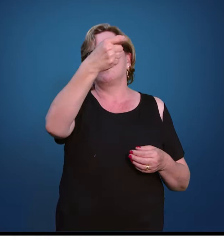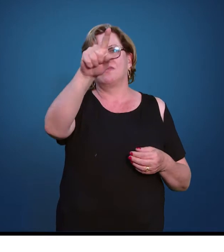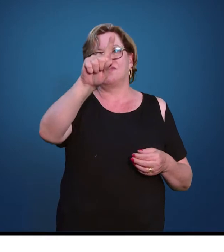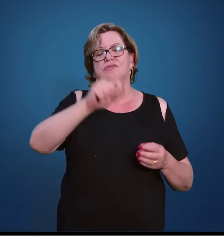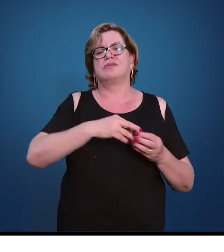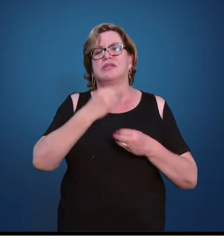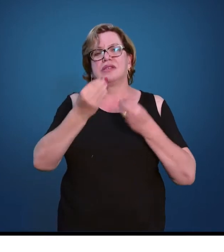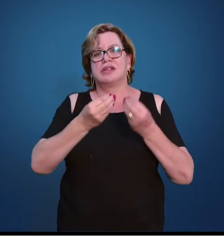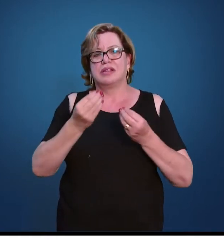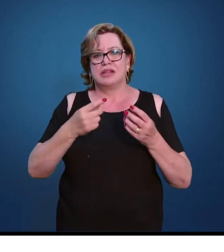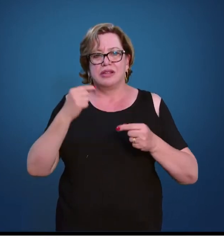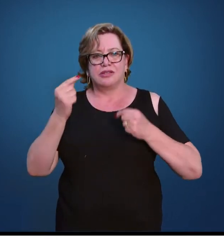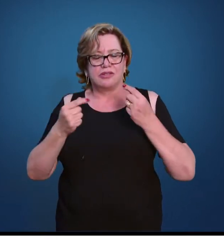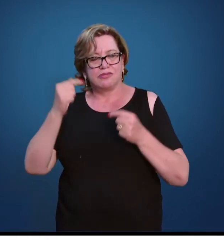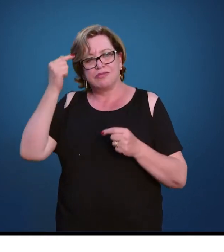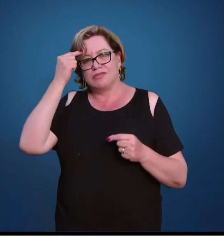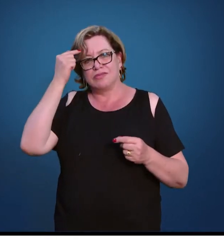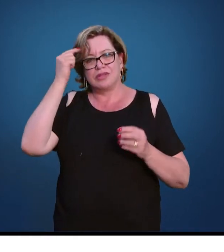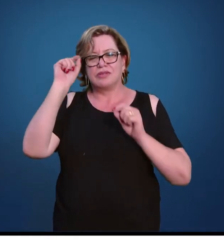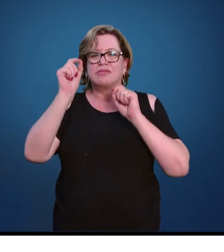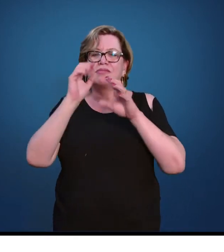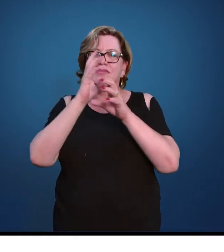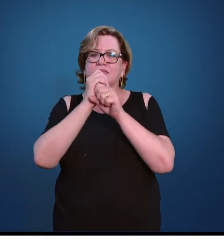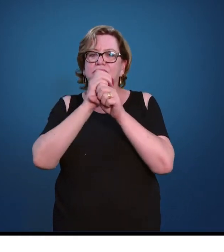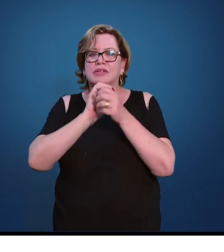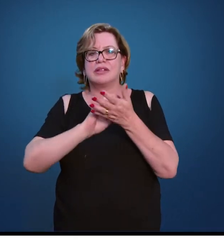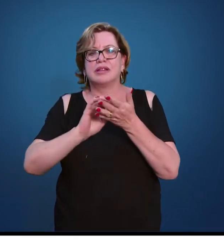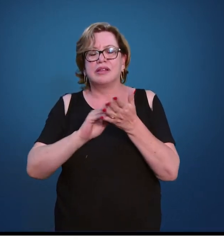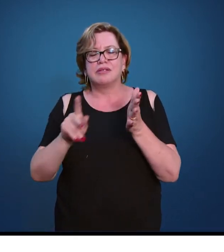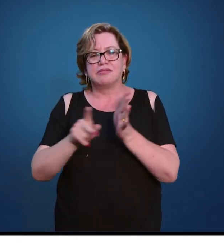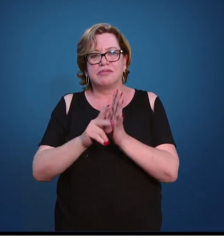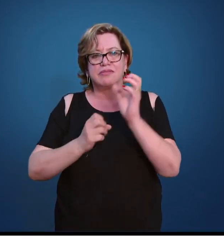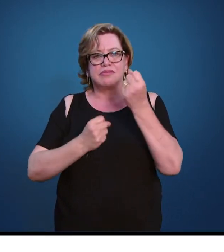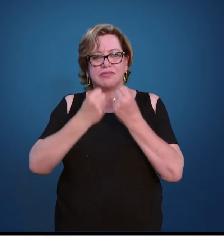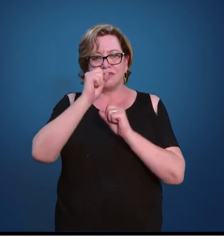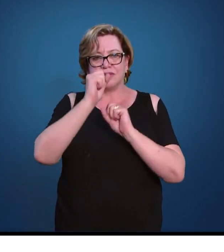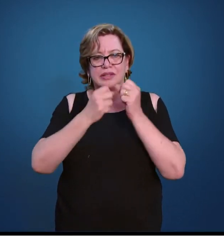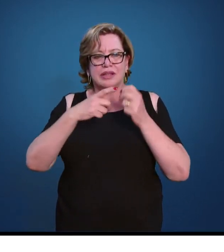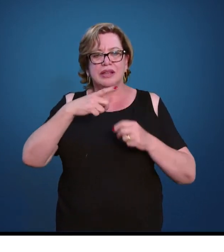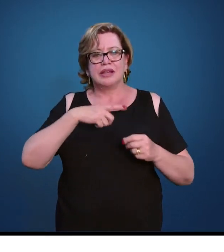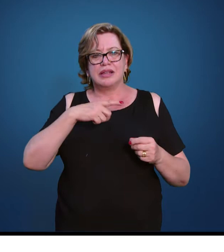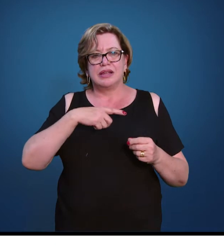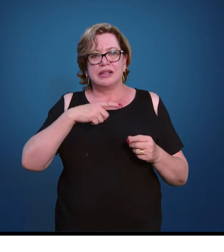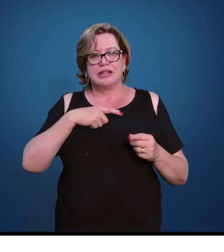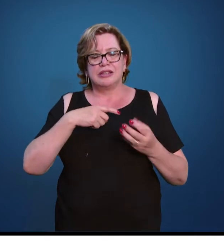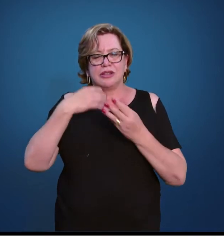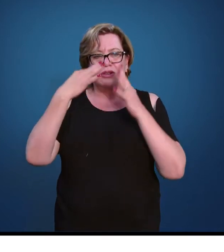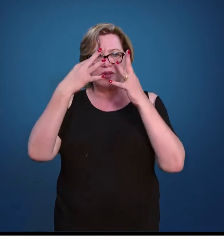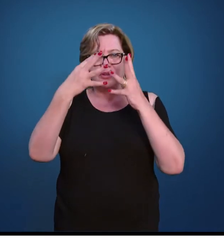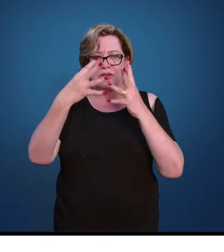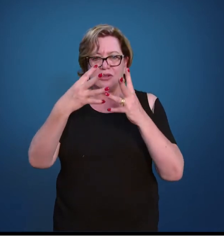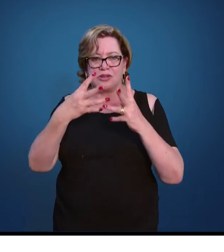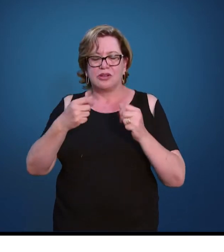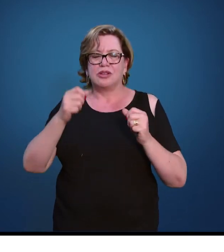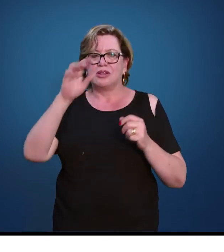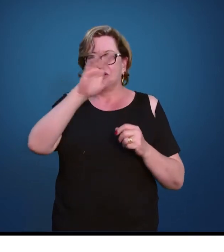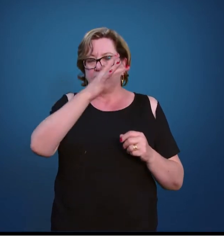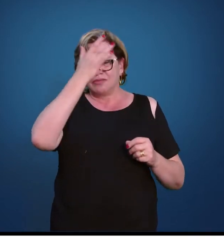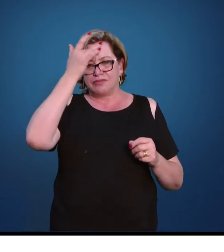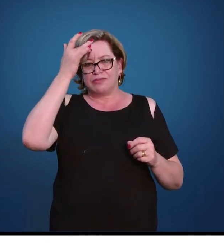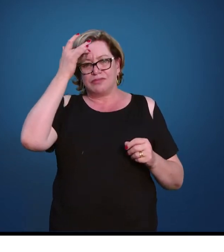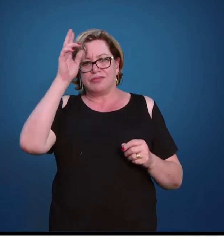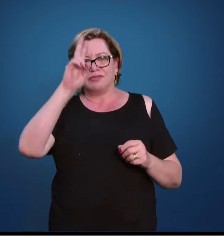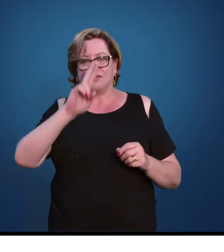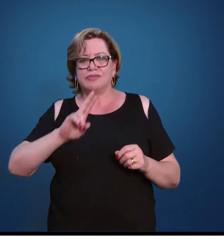Dentro de uma perspectiva do que é a contabilidade para as empresas, nós temos todos os aspectos dos usuários